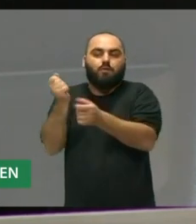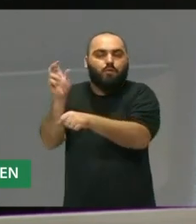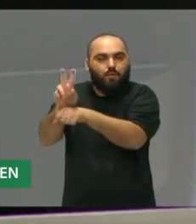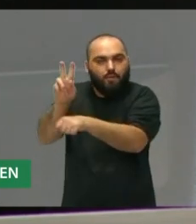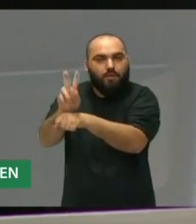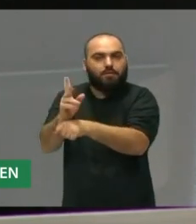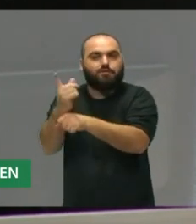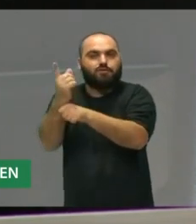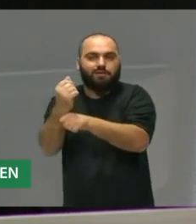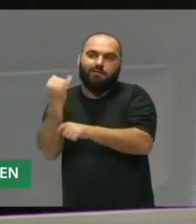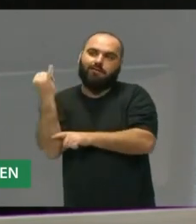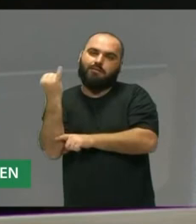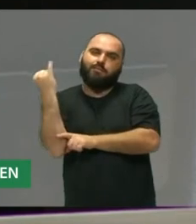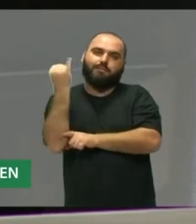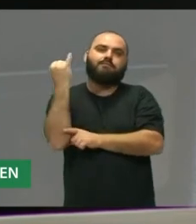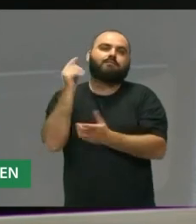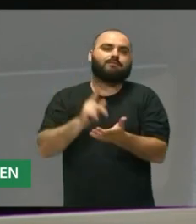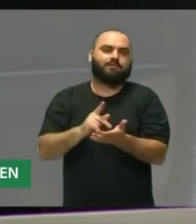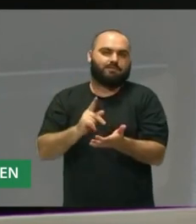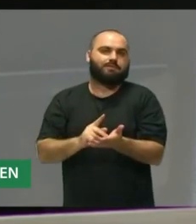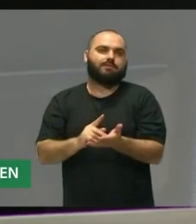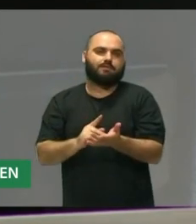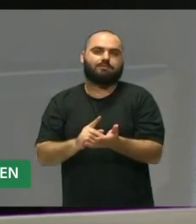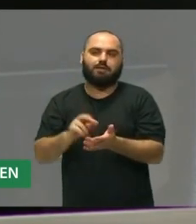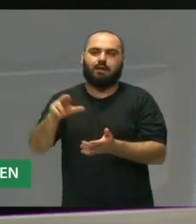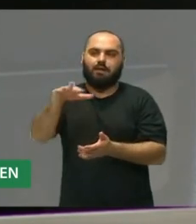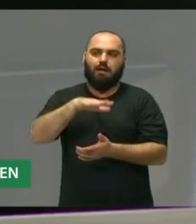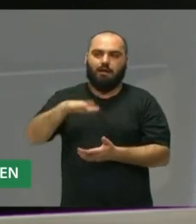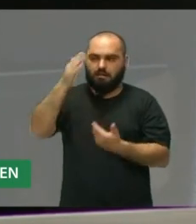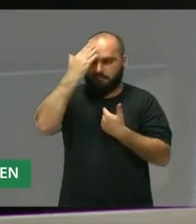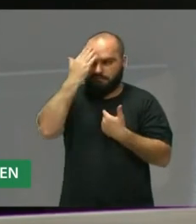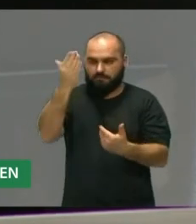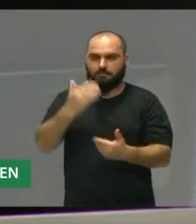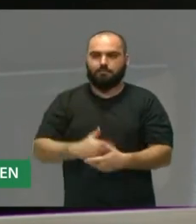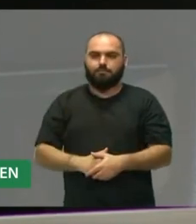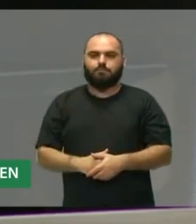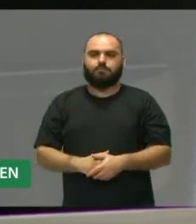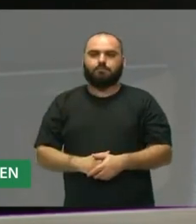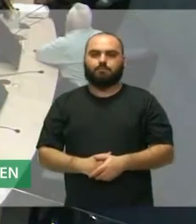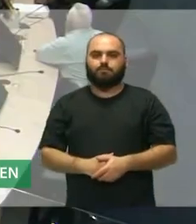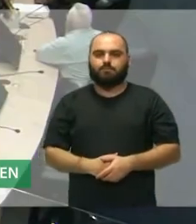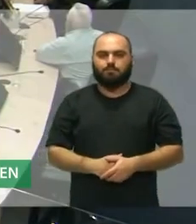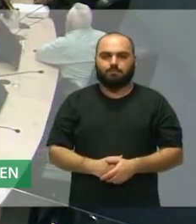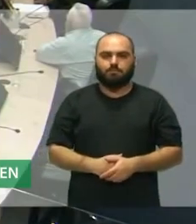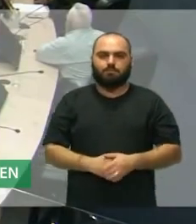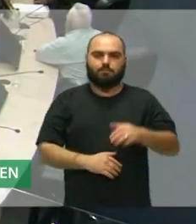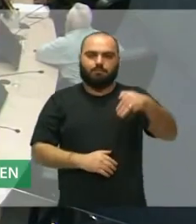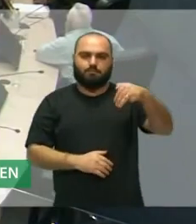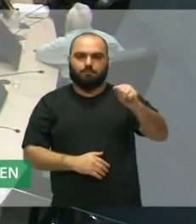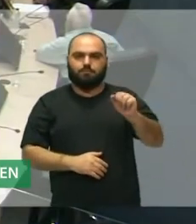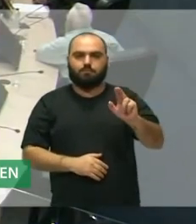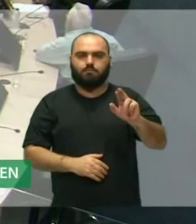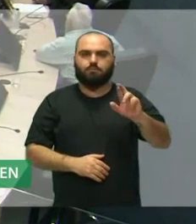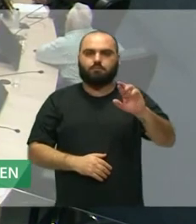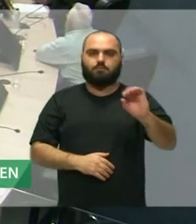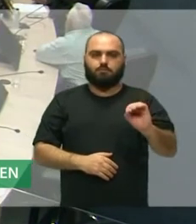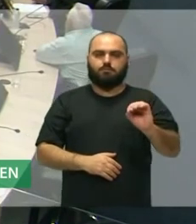recurso que é importante e é importante para uma região. Muito obrigado. Dr. Mauro?